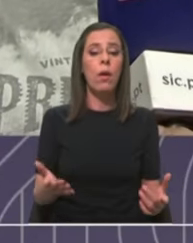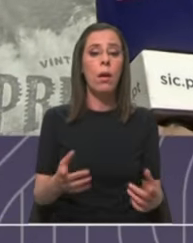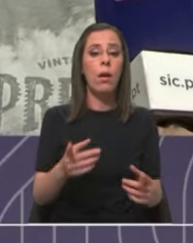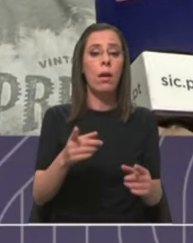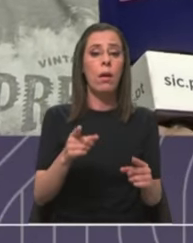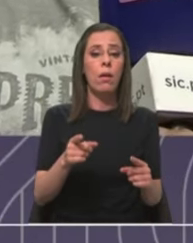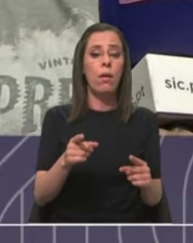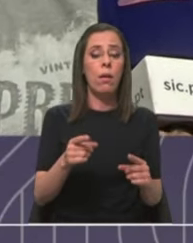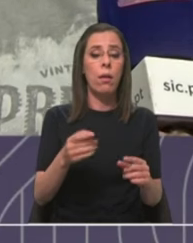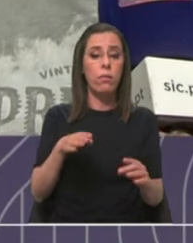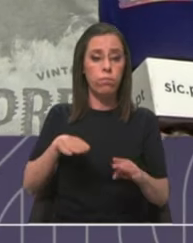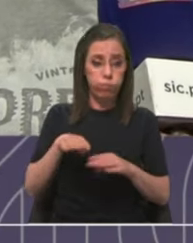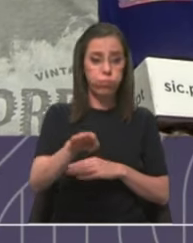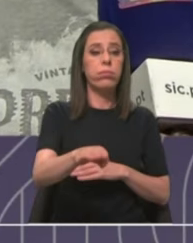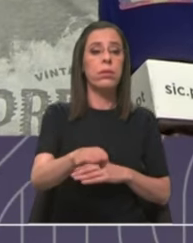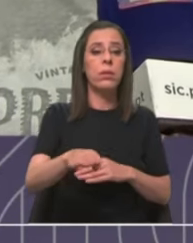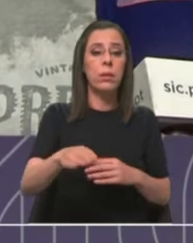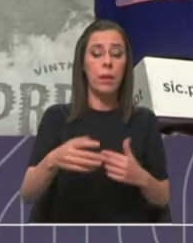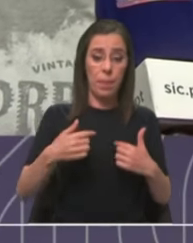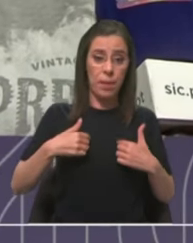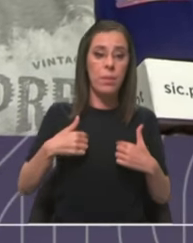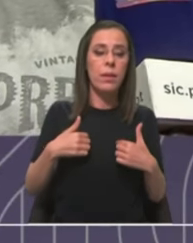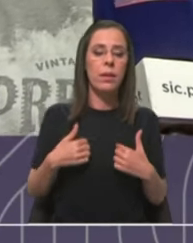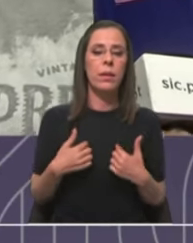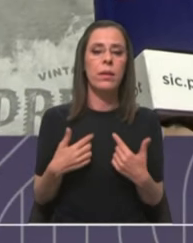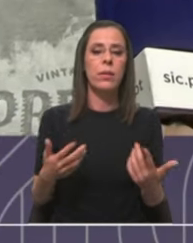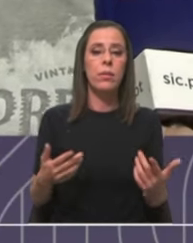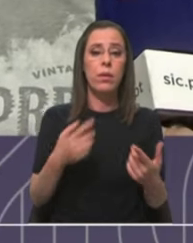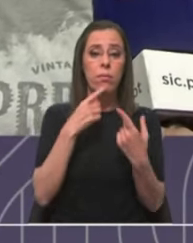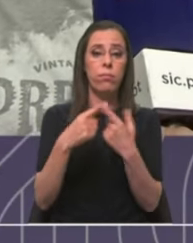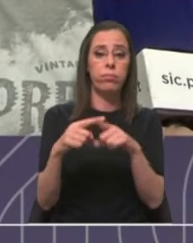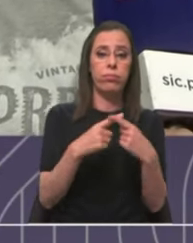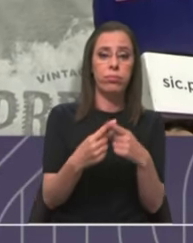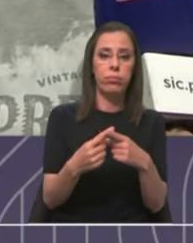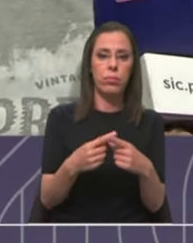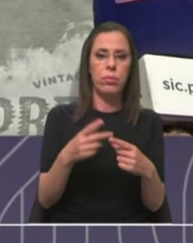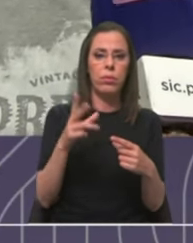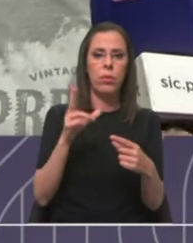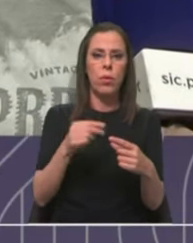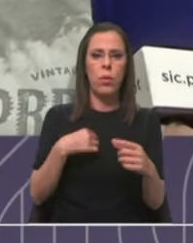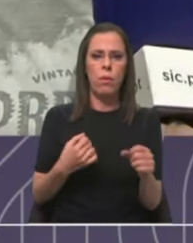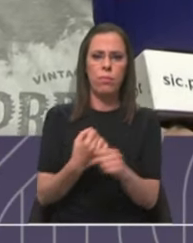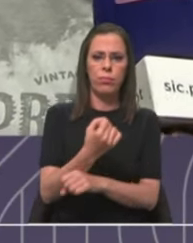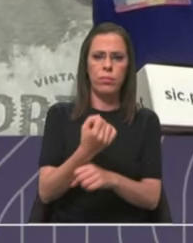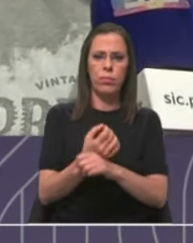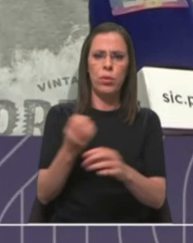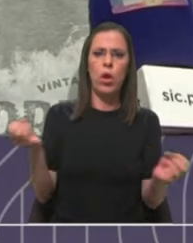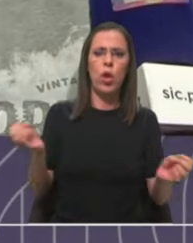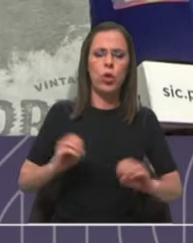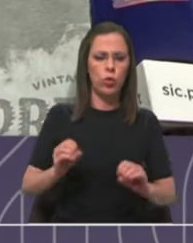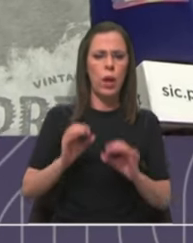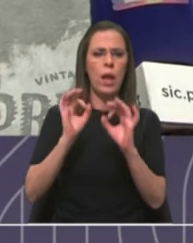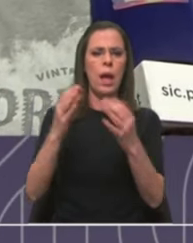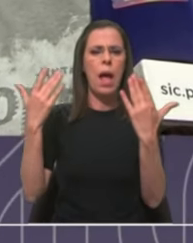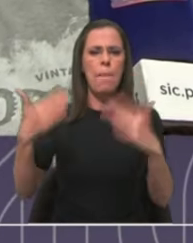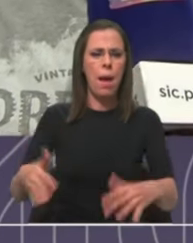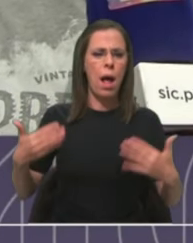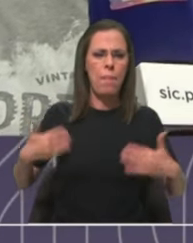que ele avançou a primeira vez para mim. A gente discutiu, nunca nos agredimos, nunca tratámos